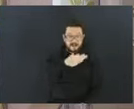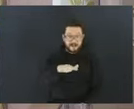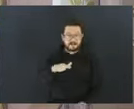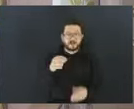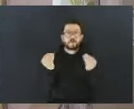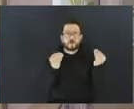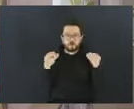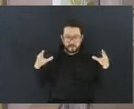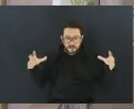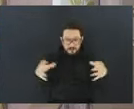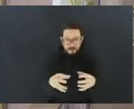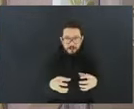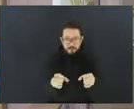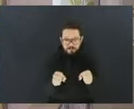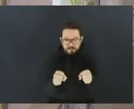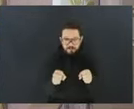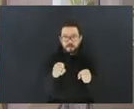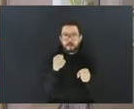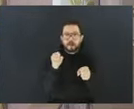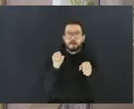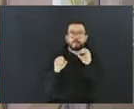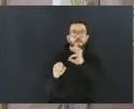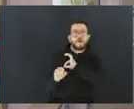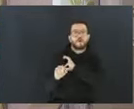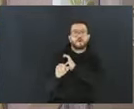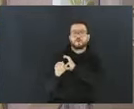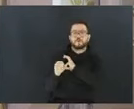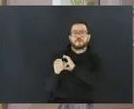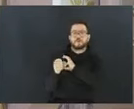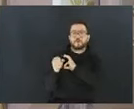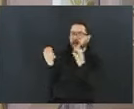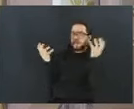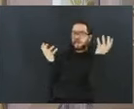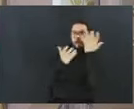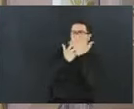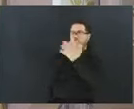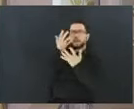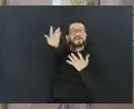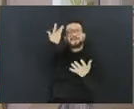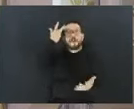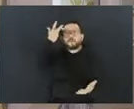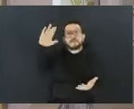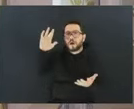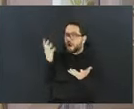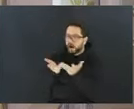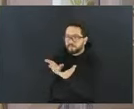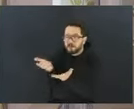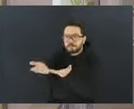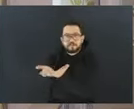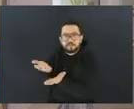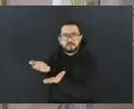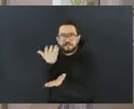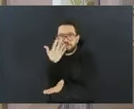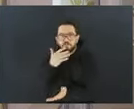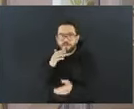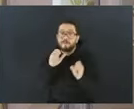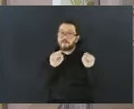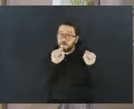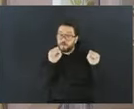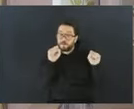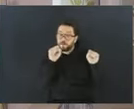ali no veículo e o policial ou socorrista não souber tratar a criança ou conduzir aquela situação, pode evoluir para uma situação mais